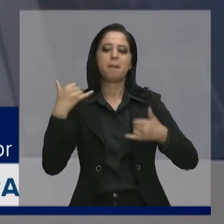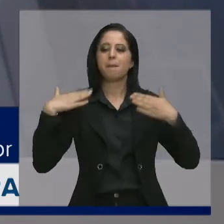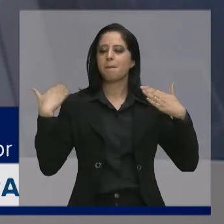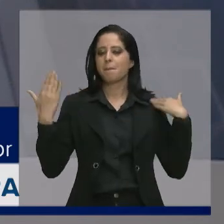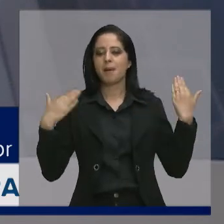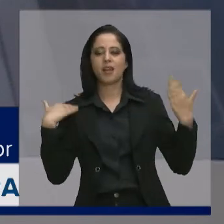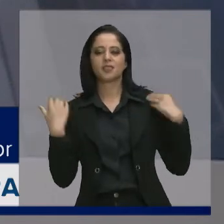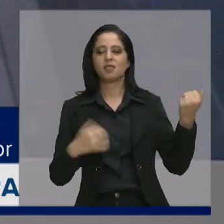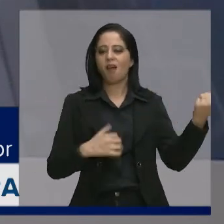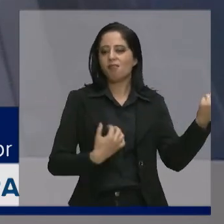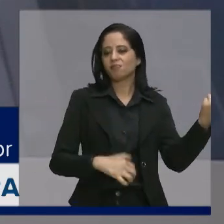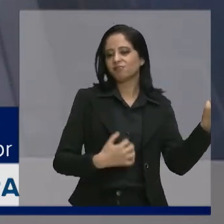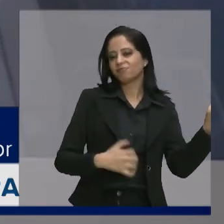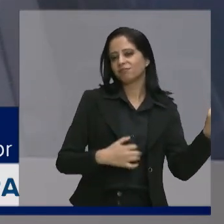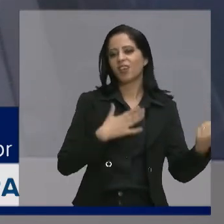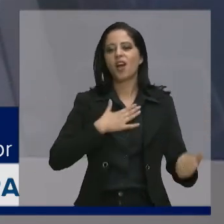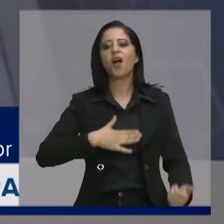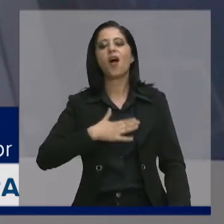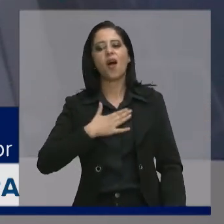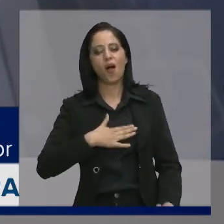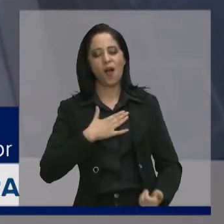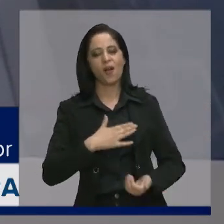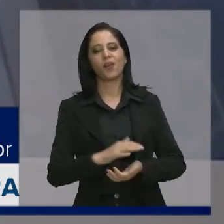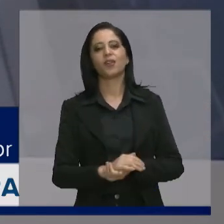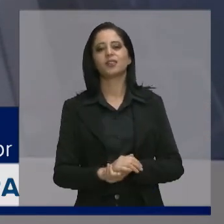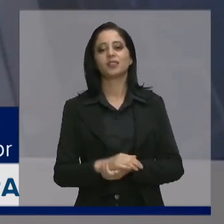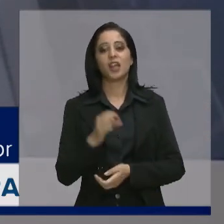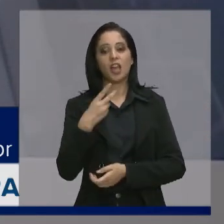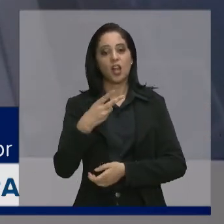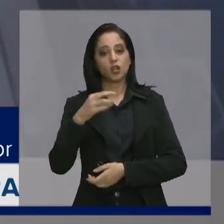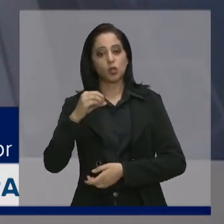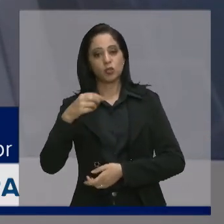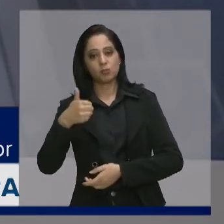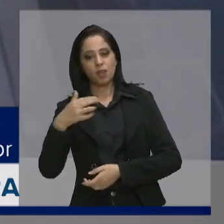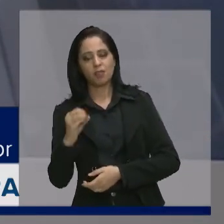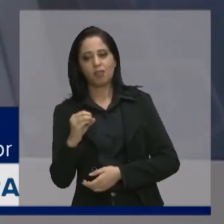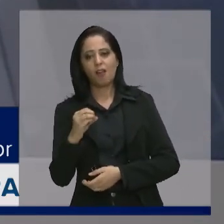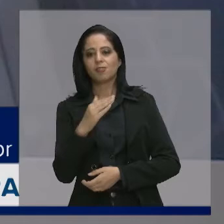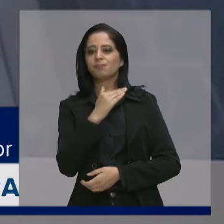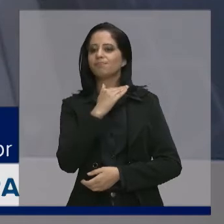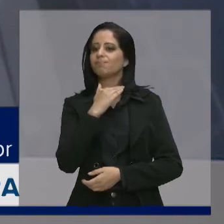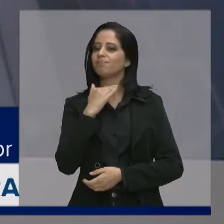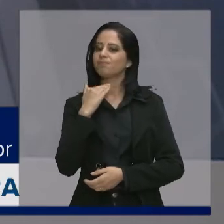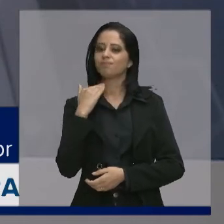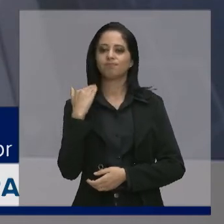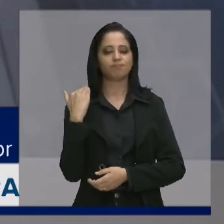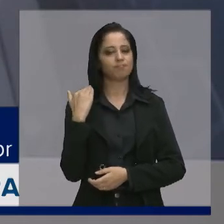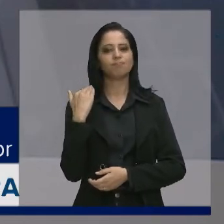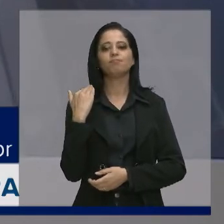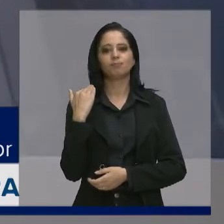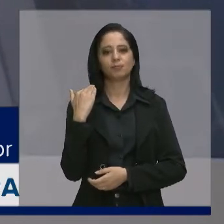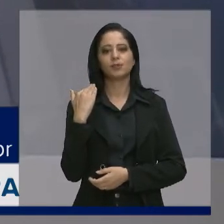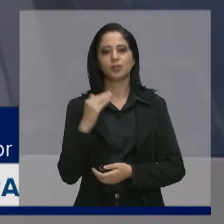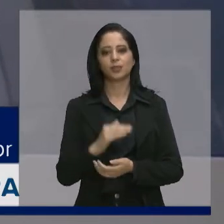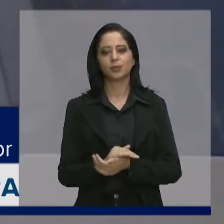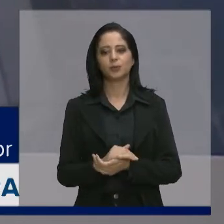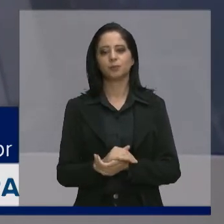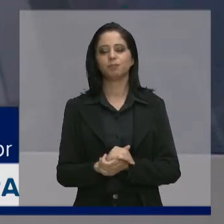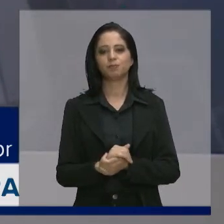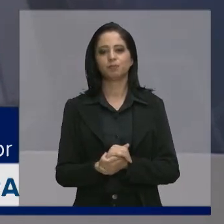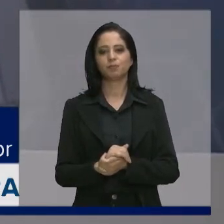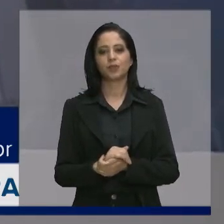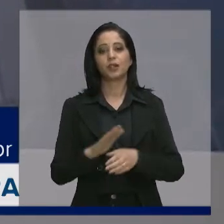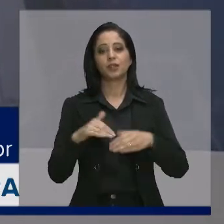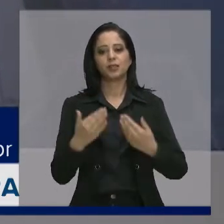acordeão, violão e bandolim. Em 2010 faleceu em sua casa, encerrando sua nova missão na terra. Para